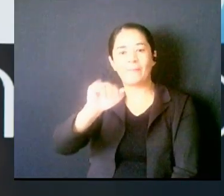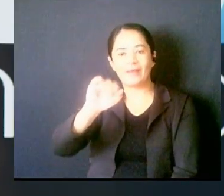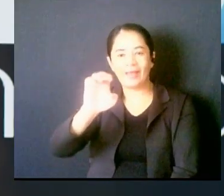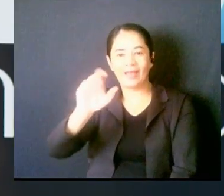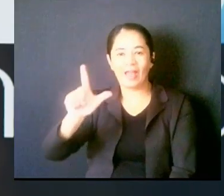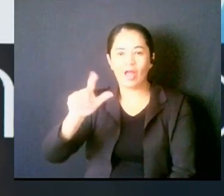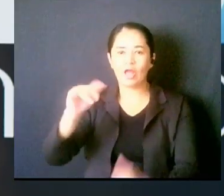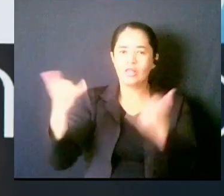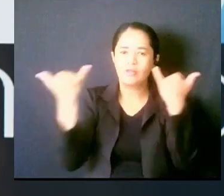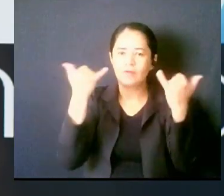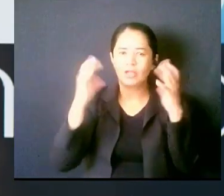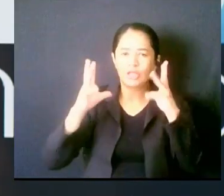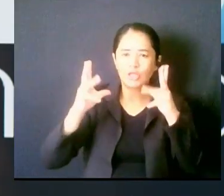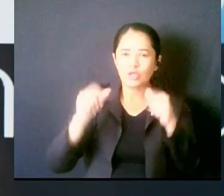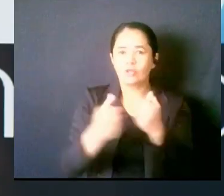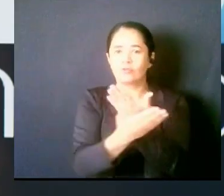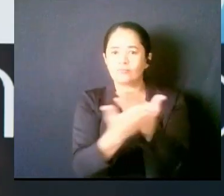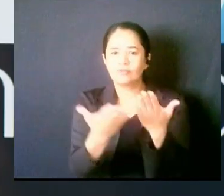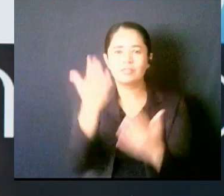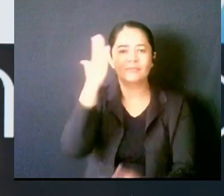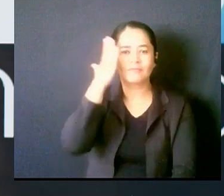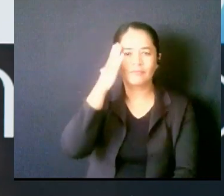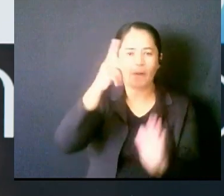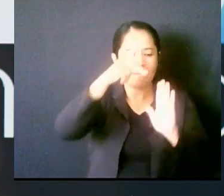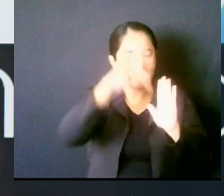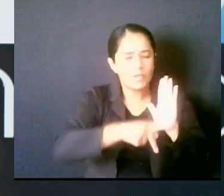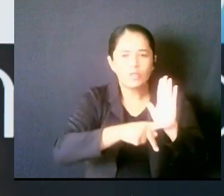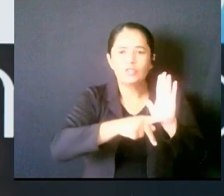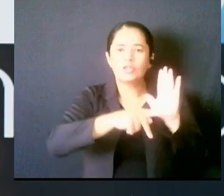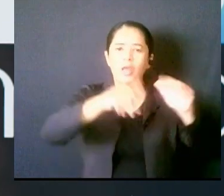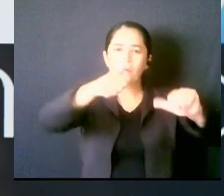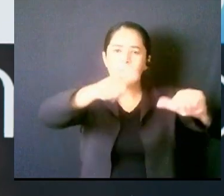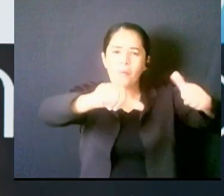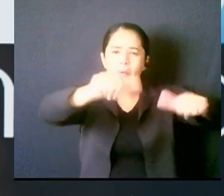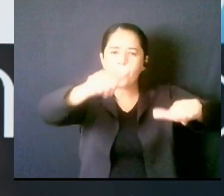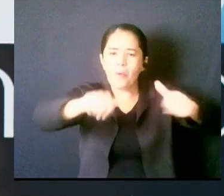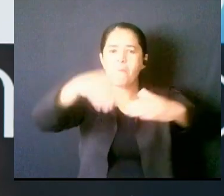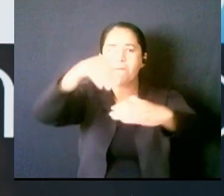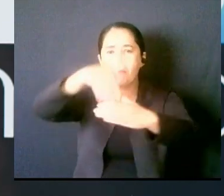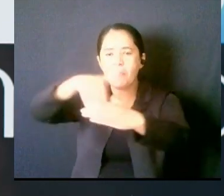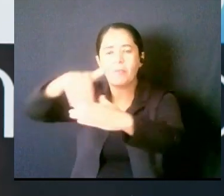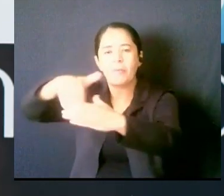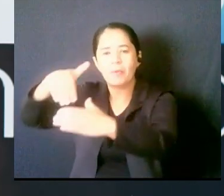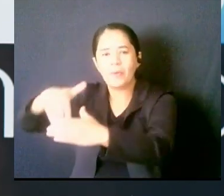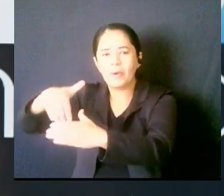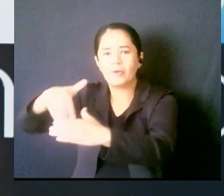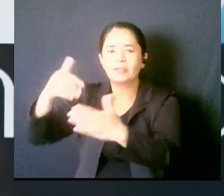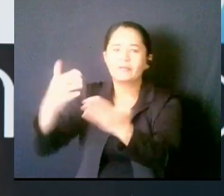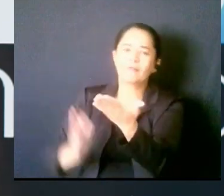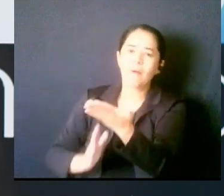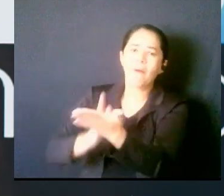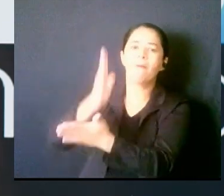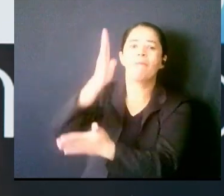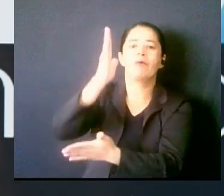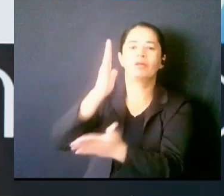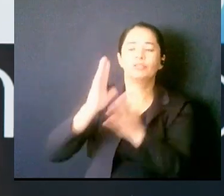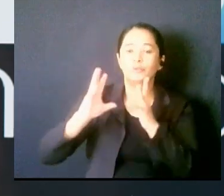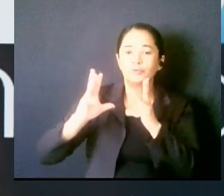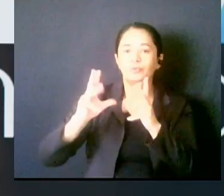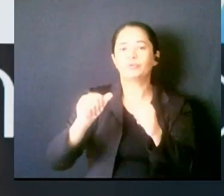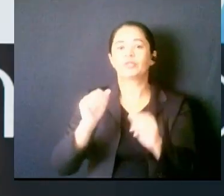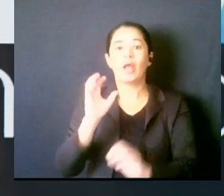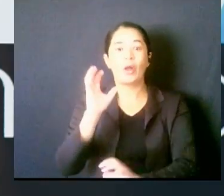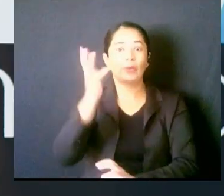dos projetos que foram analisados, que foram votados, que foram aprovados, tudo o que aconteceu ontem à